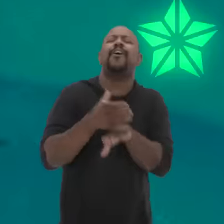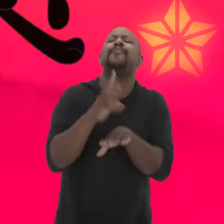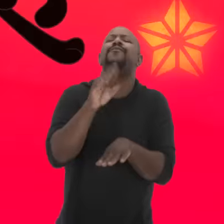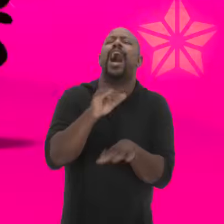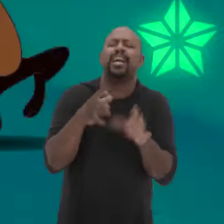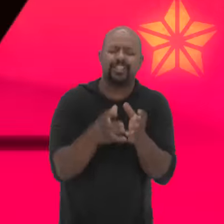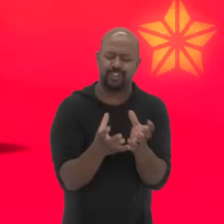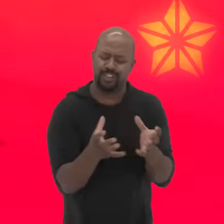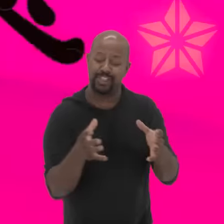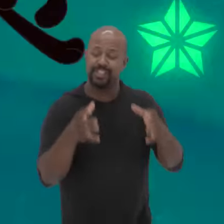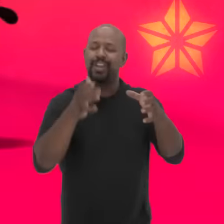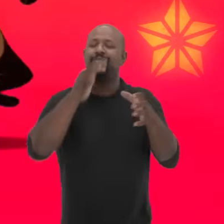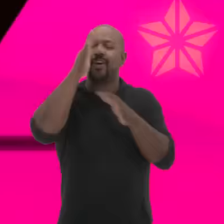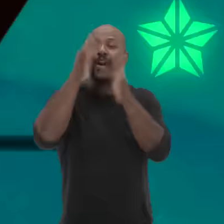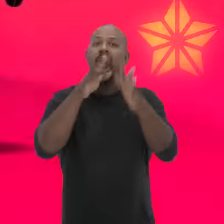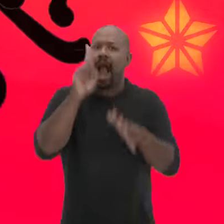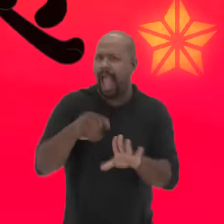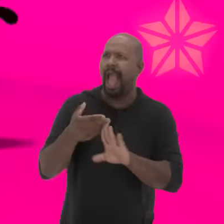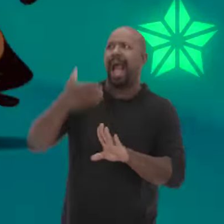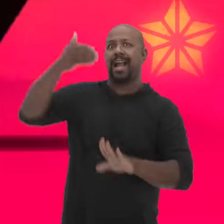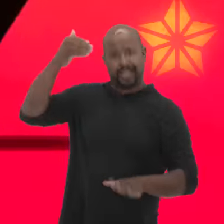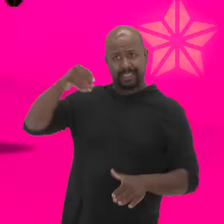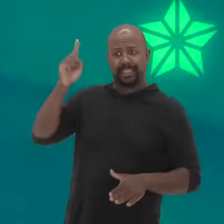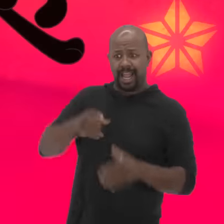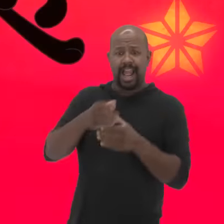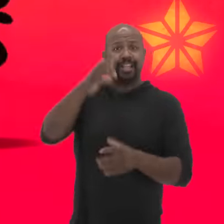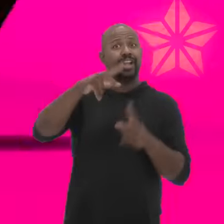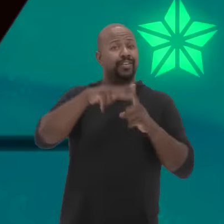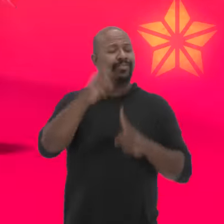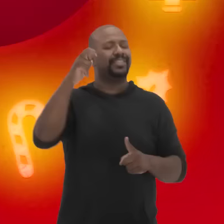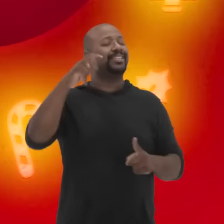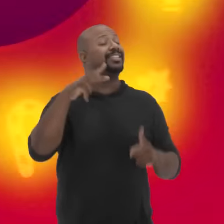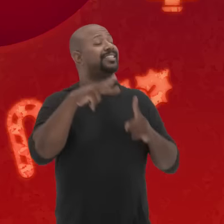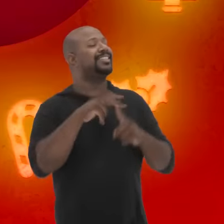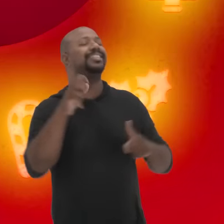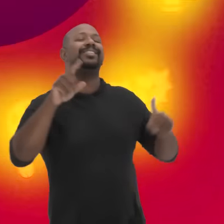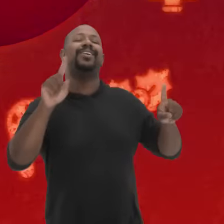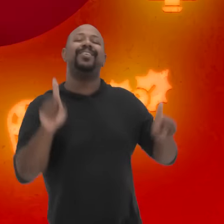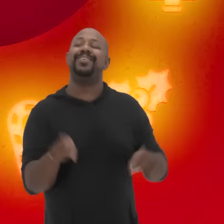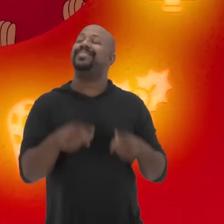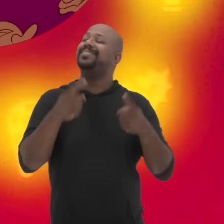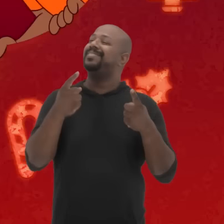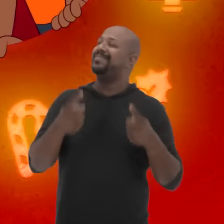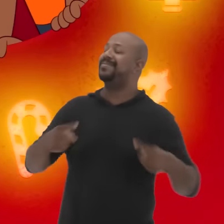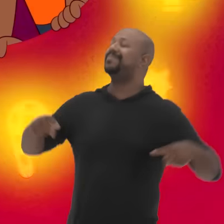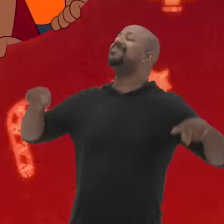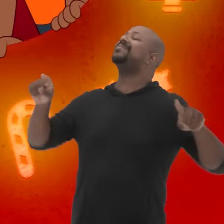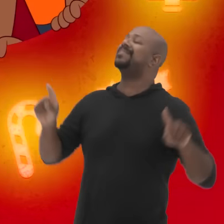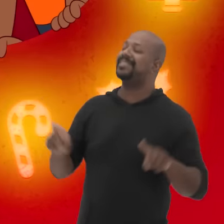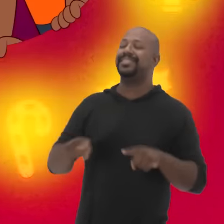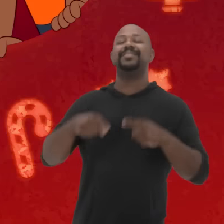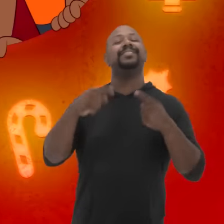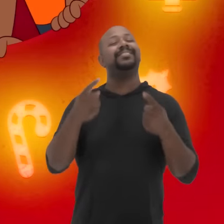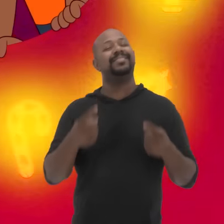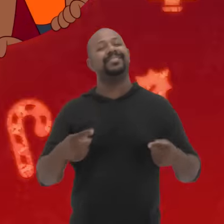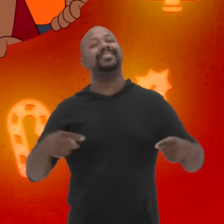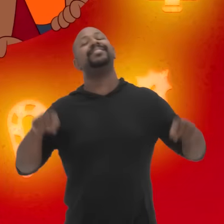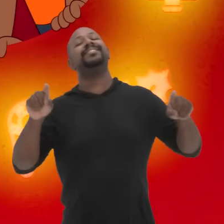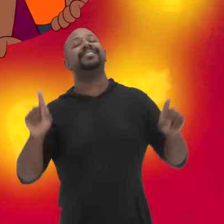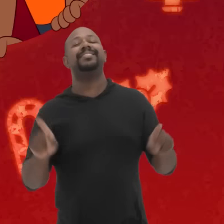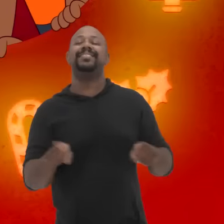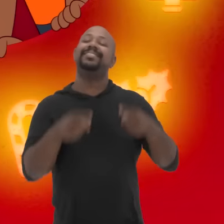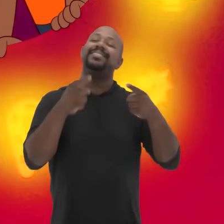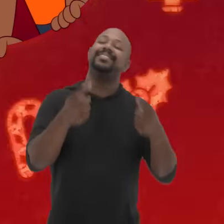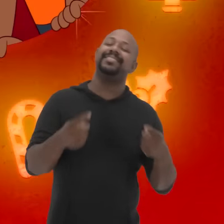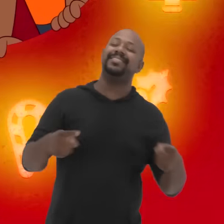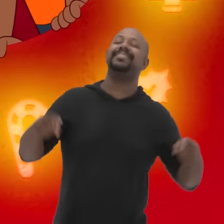de flor que é feito a instante, um dia foi garrafa de refrigerante. Bling, bling, bom, bling, bling, bom.